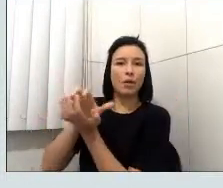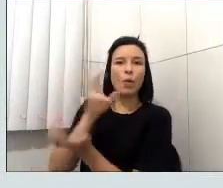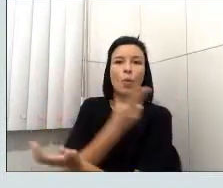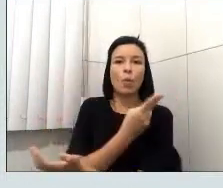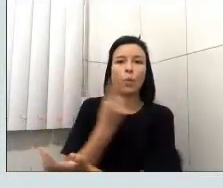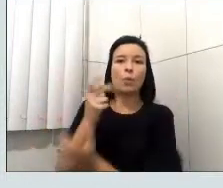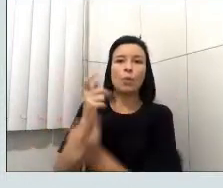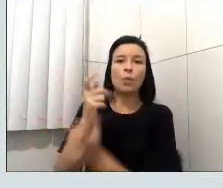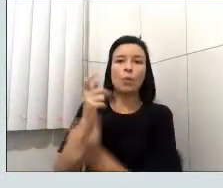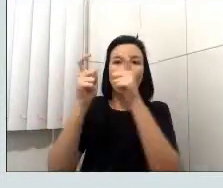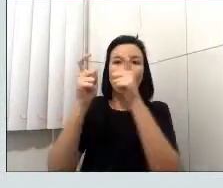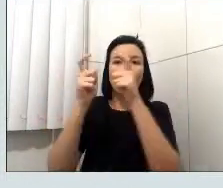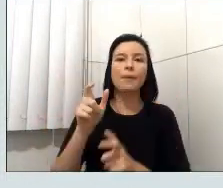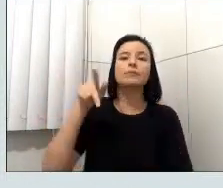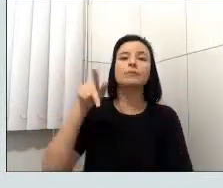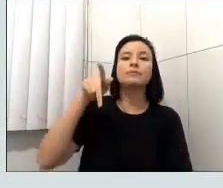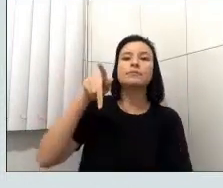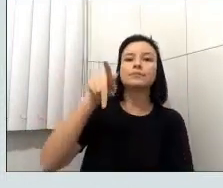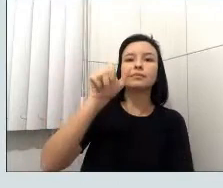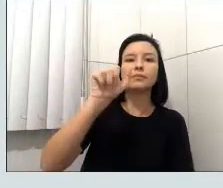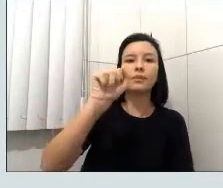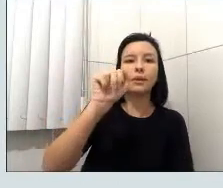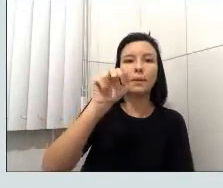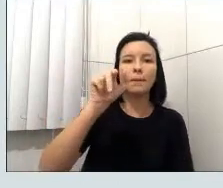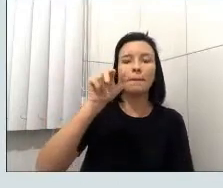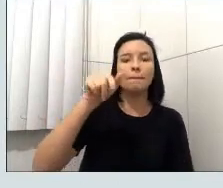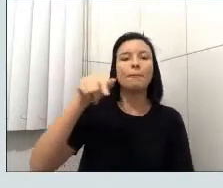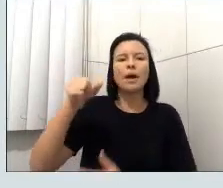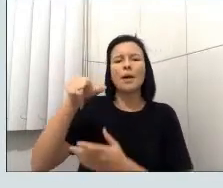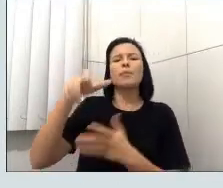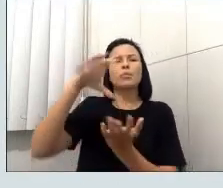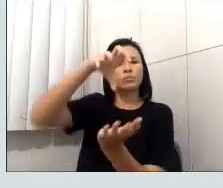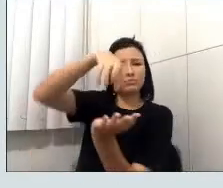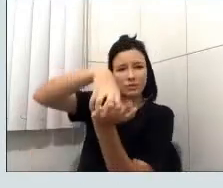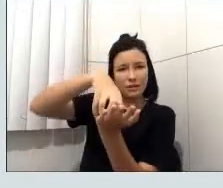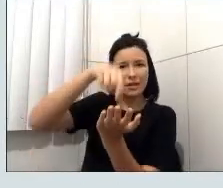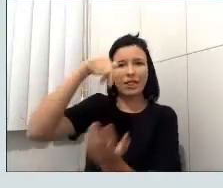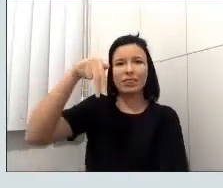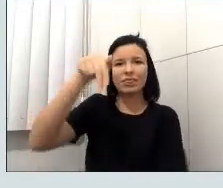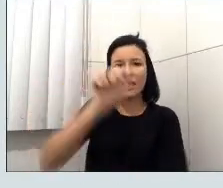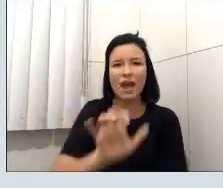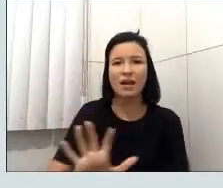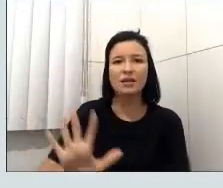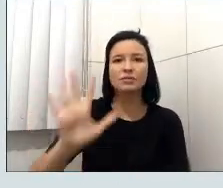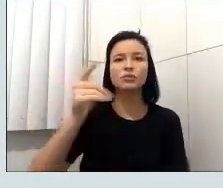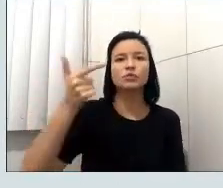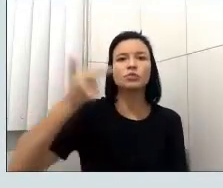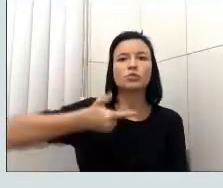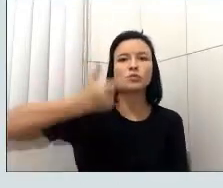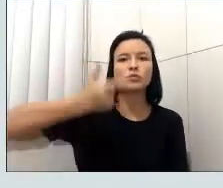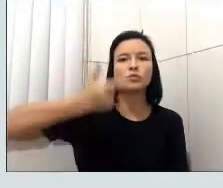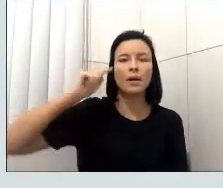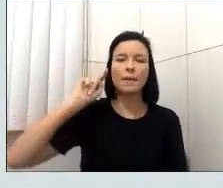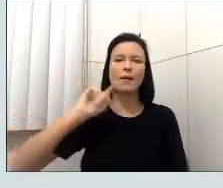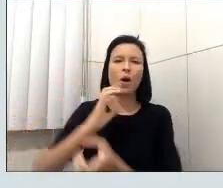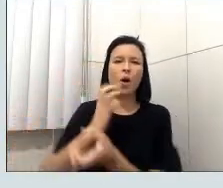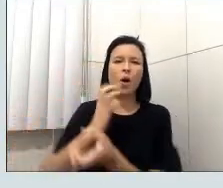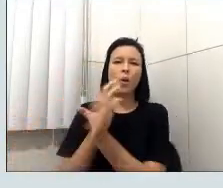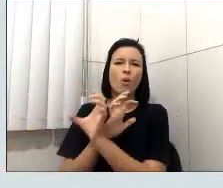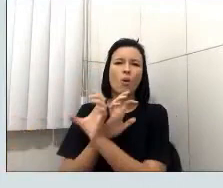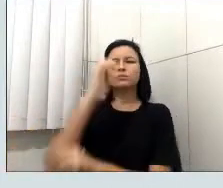chamado Parque Nacional da Serra do Catimbau. Ele que é considerado o segundo maior parque arqueológico do